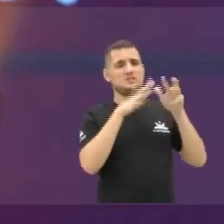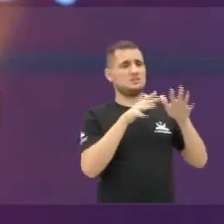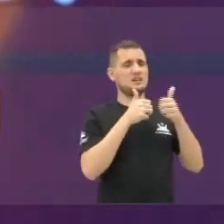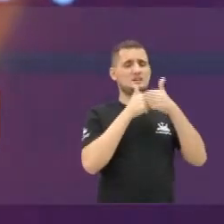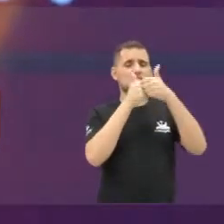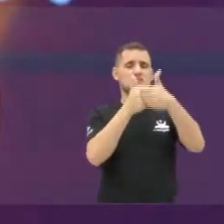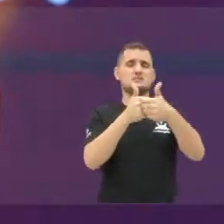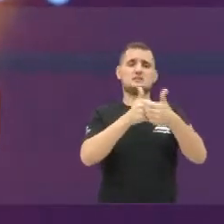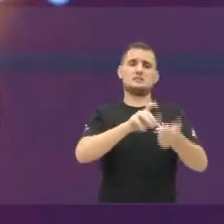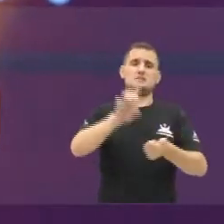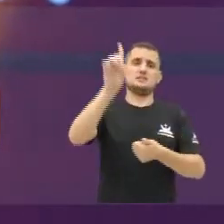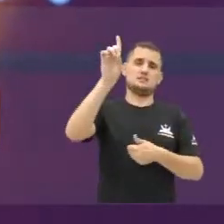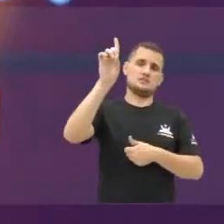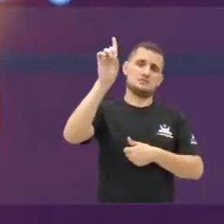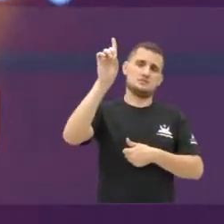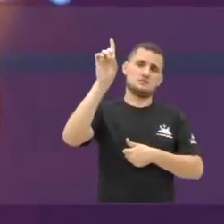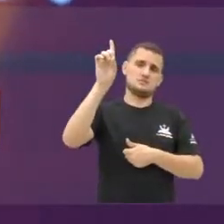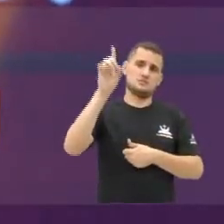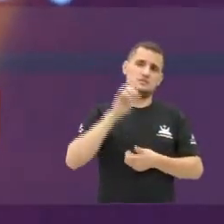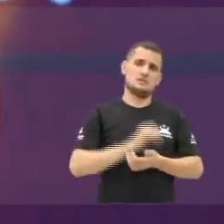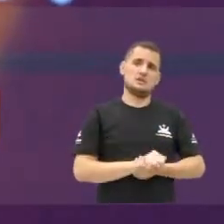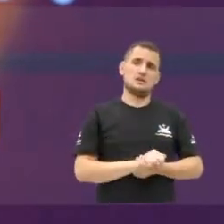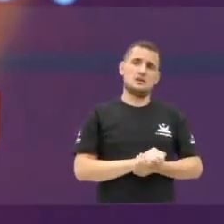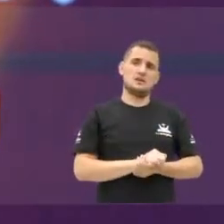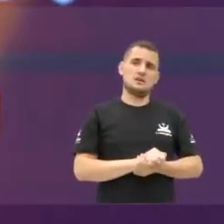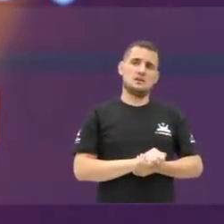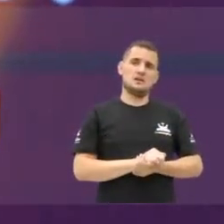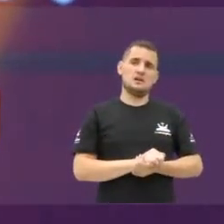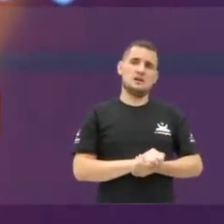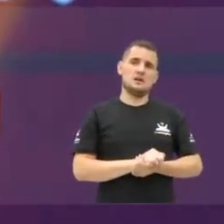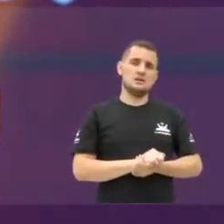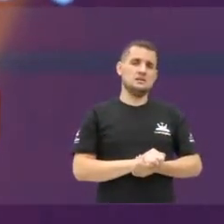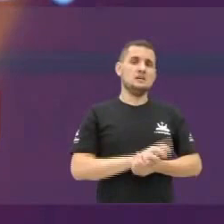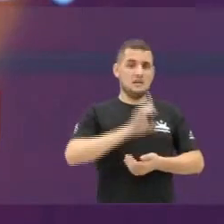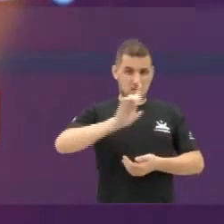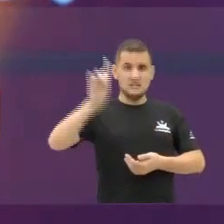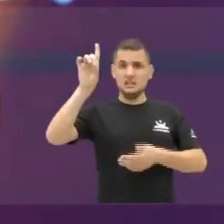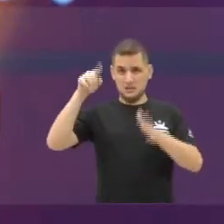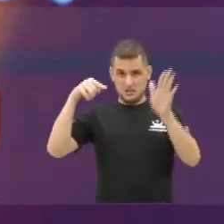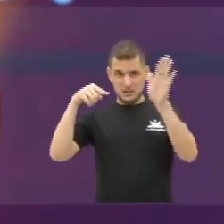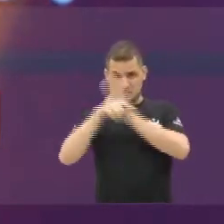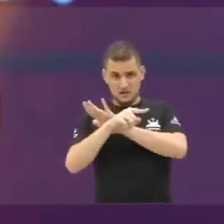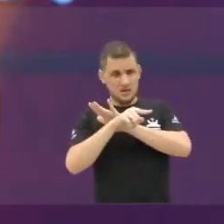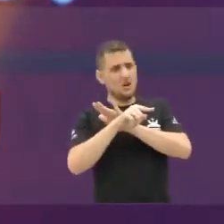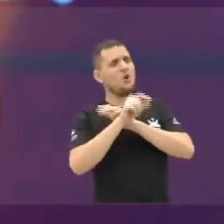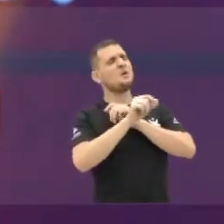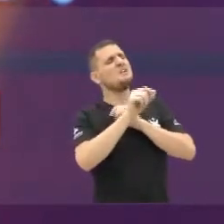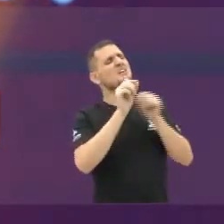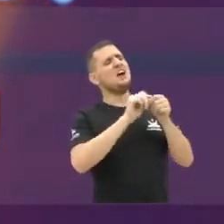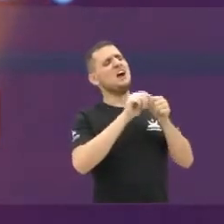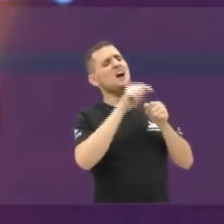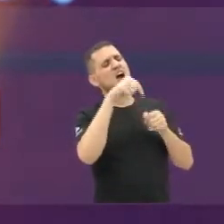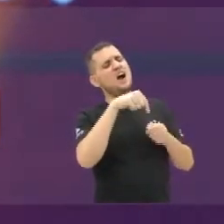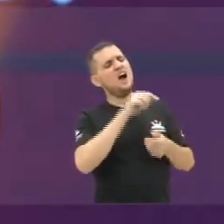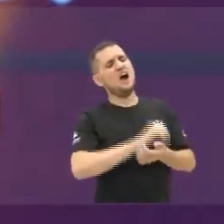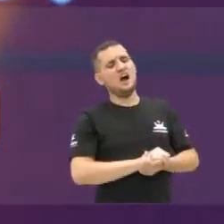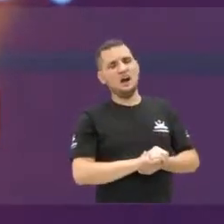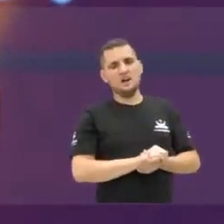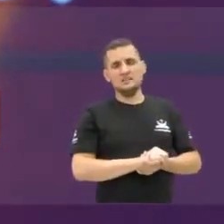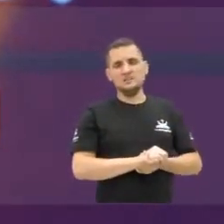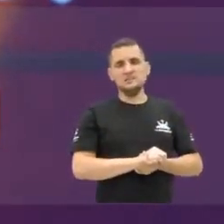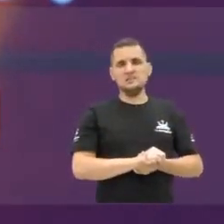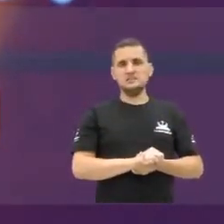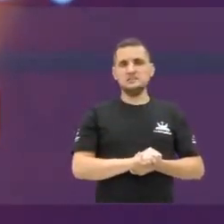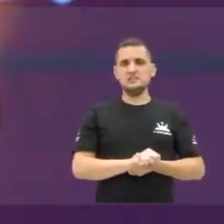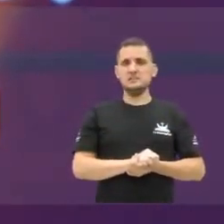só eu. Mas novamente Deus pergunta para ele: o que fazes ali? O que você está